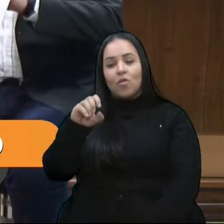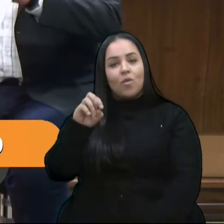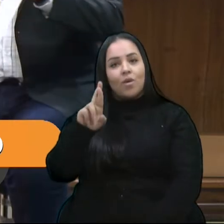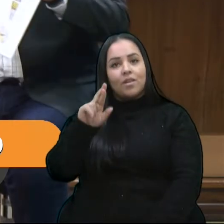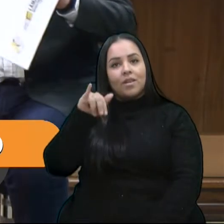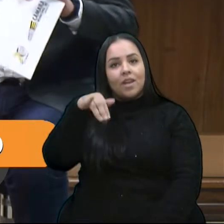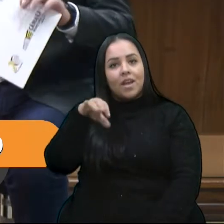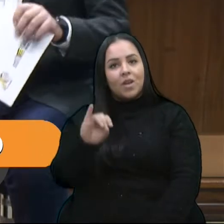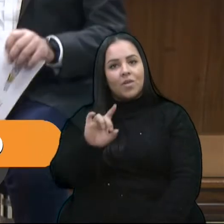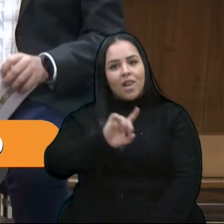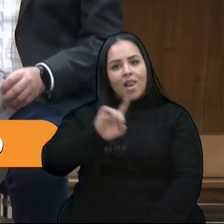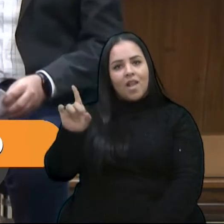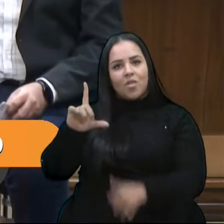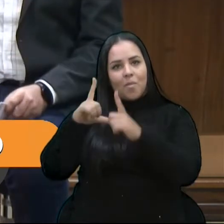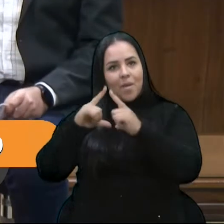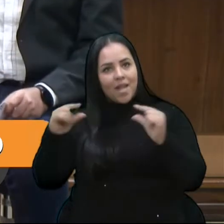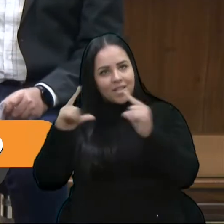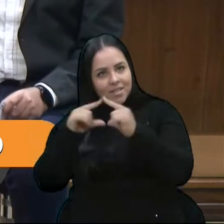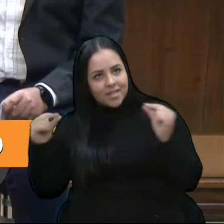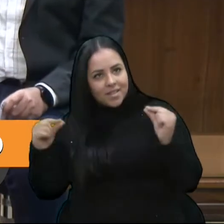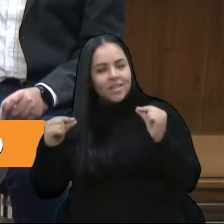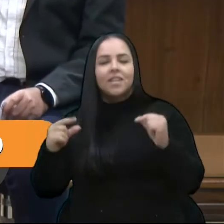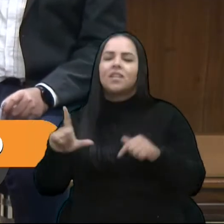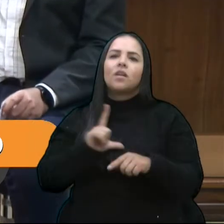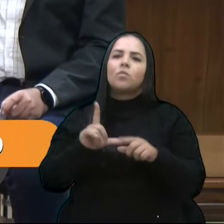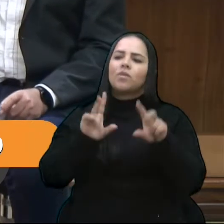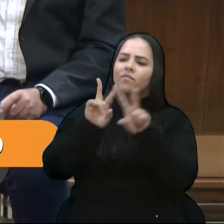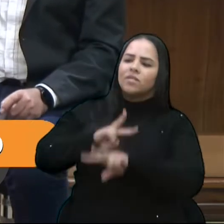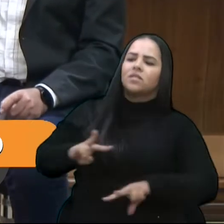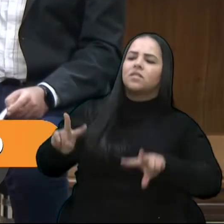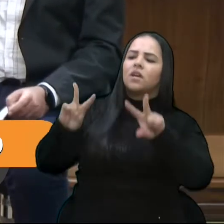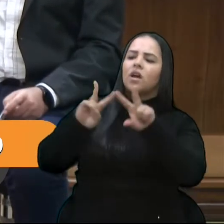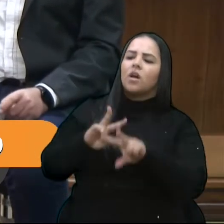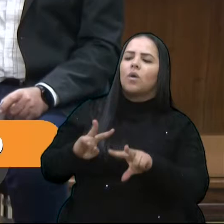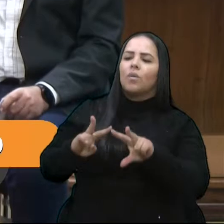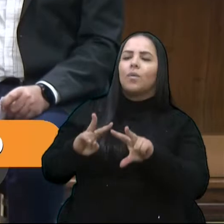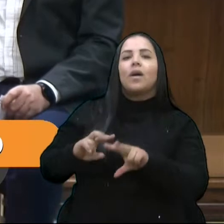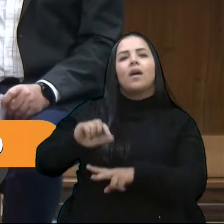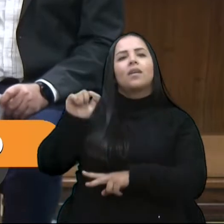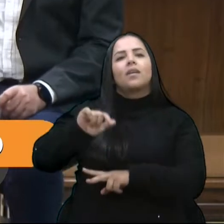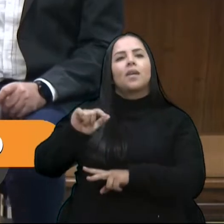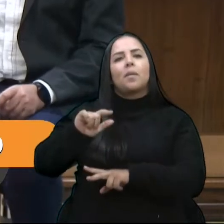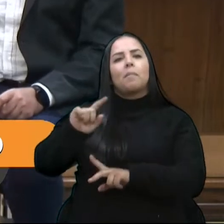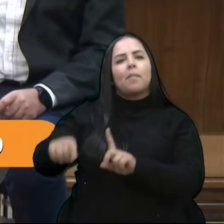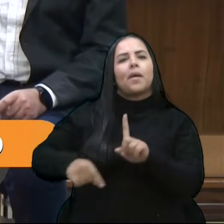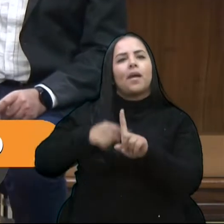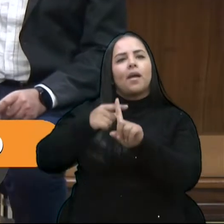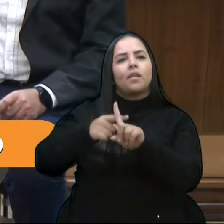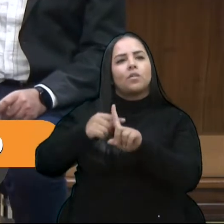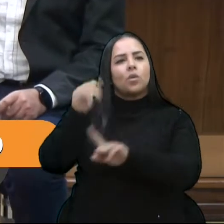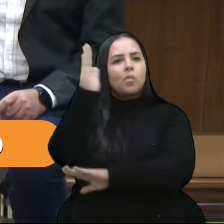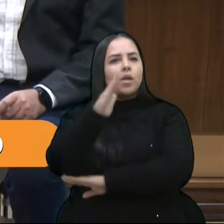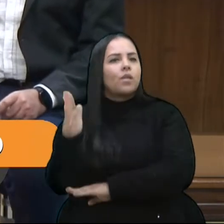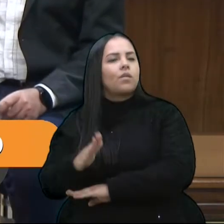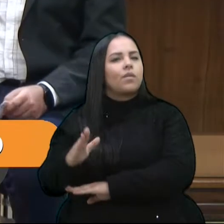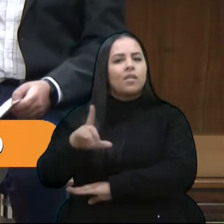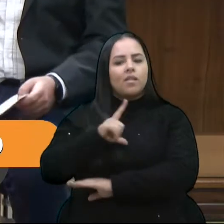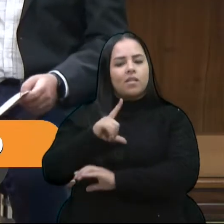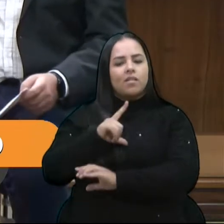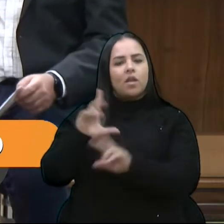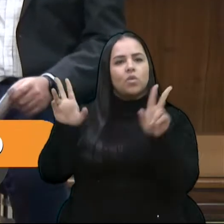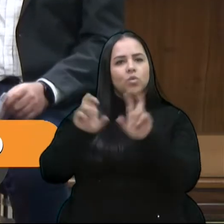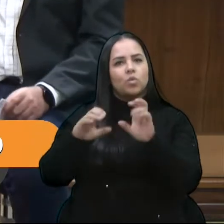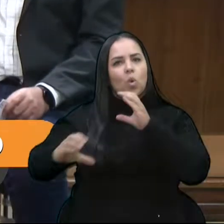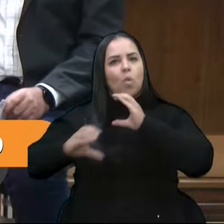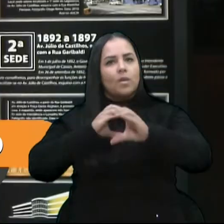olhar com uma perspectiva um pouco mais nacional, desse tema que não se esgota, né, comunicação em pandemia. Esperamos